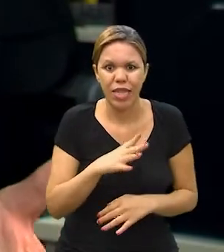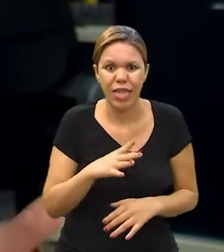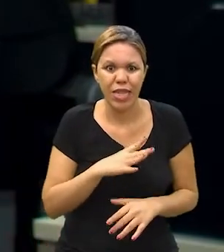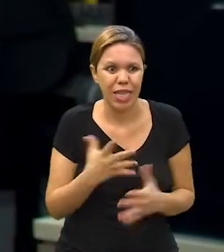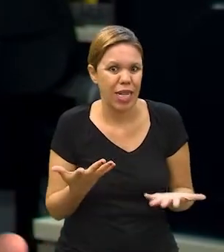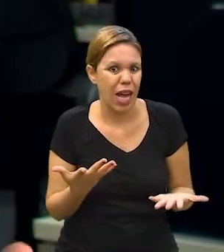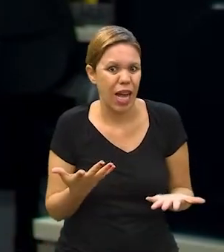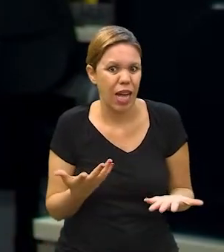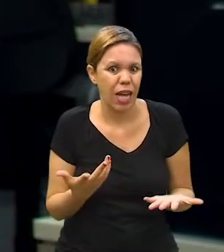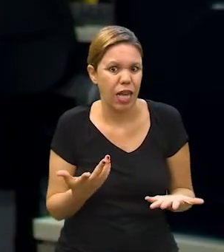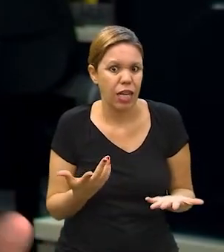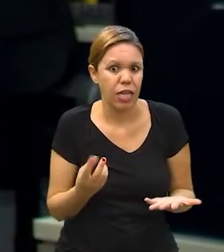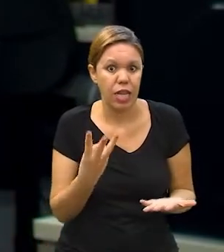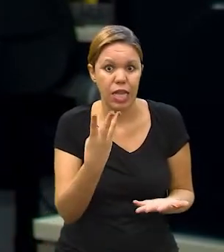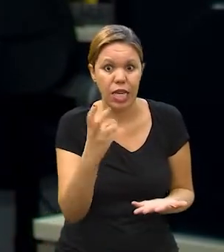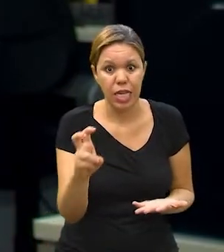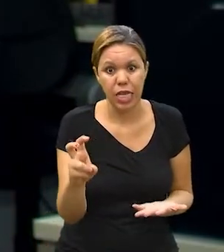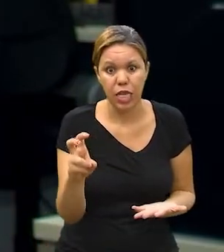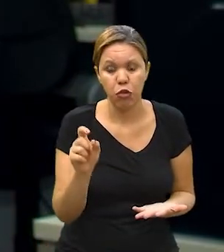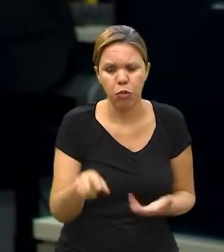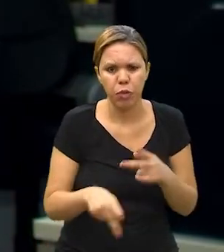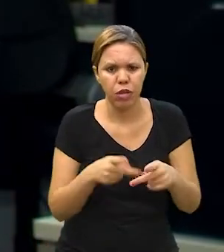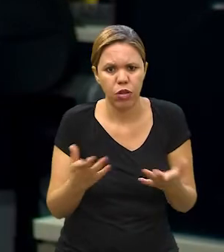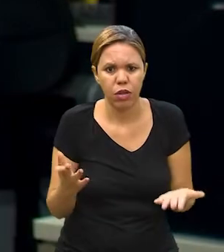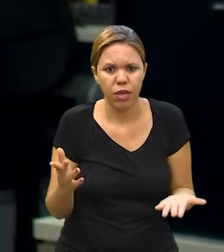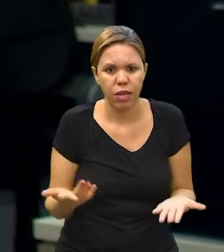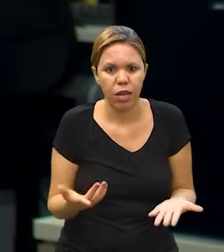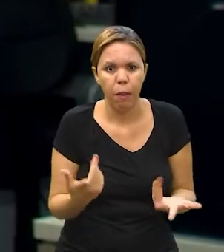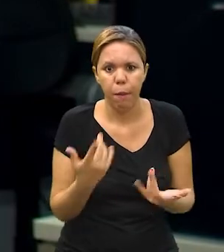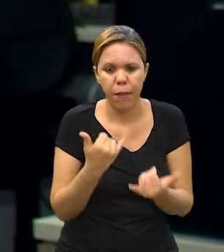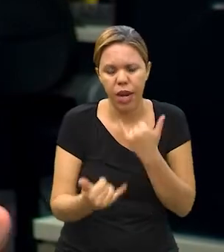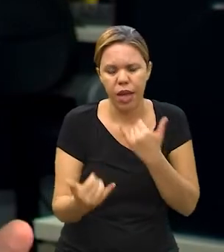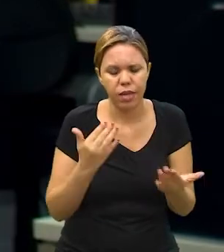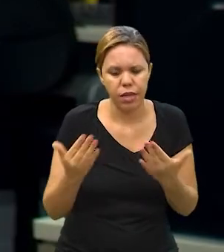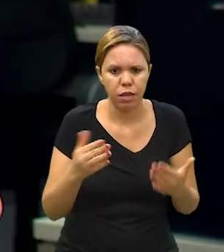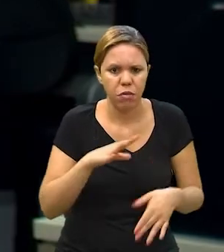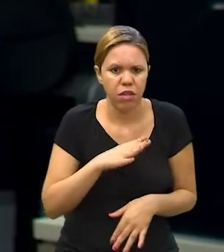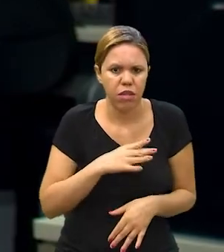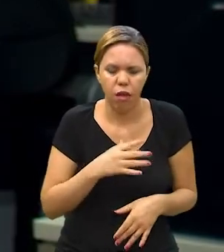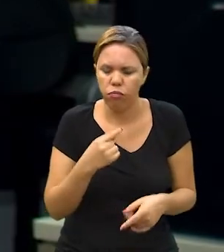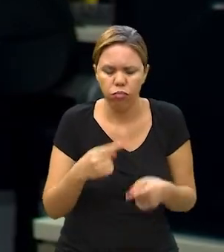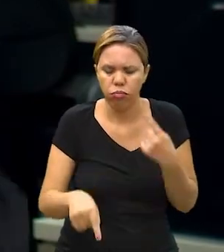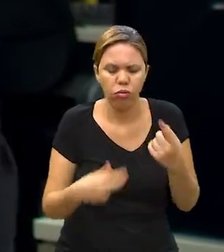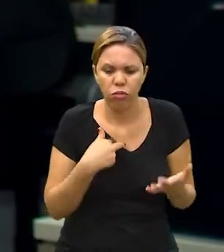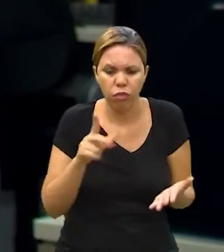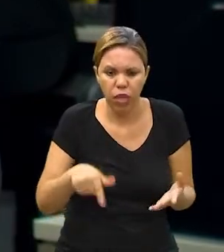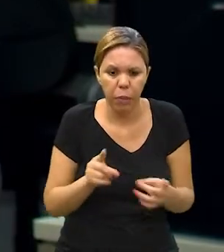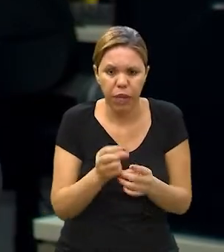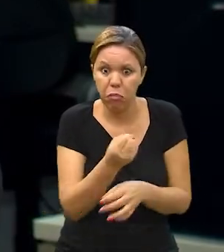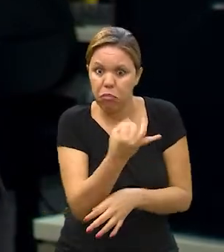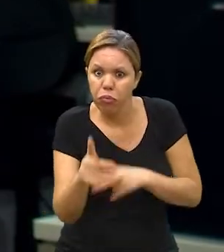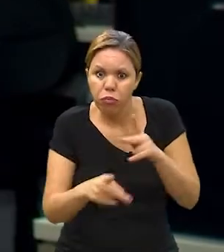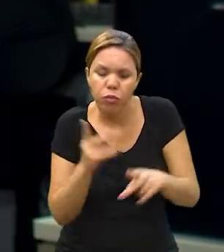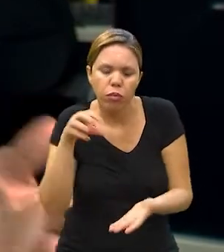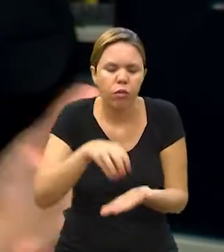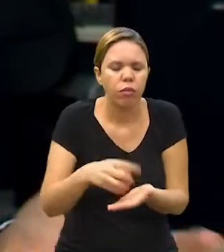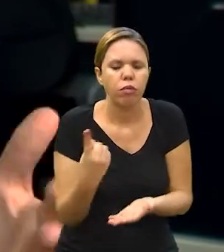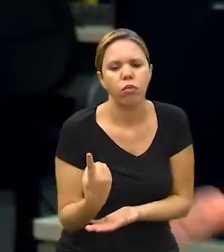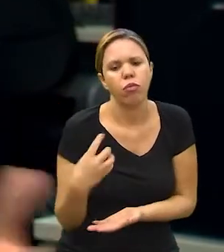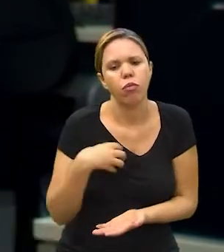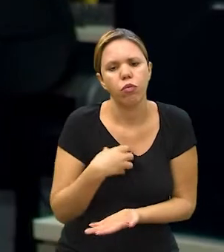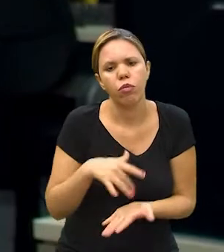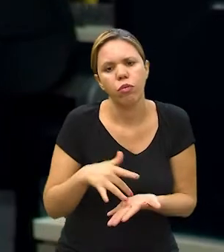porte. 35 mil pessoas já é uma cidade de médio porte praticamente. Né? É evidente que não dá, né? Uma cidade desse tamanho normalmente vai ter meia